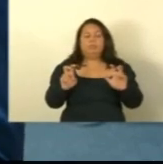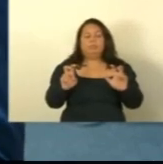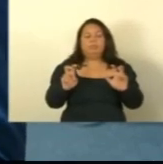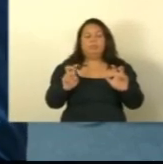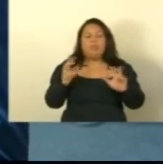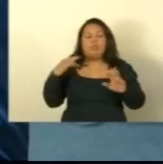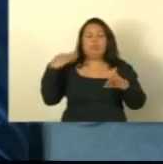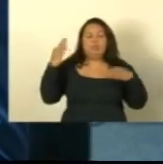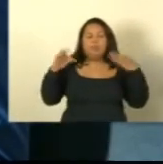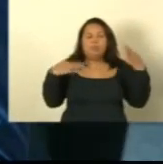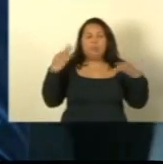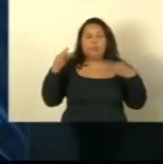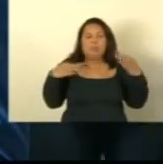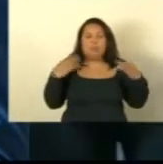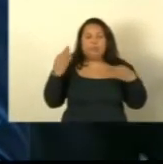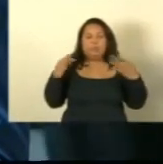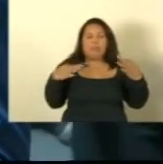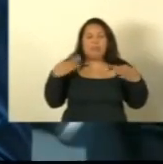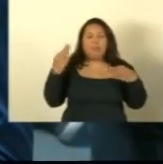Turismo.